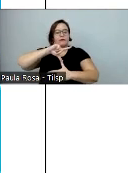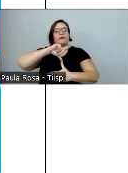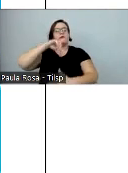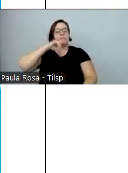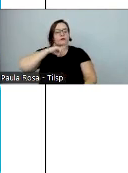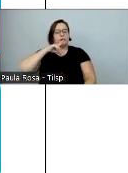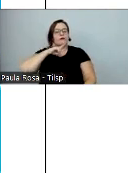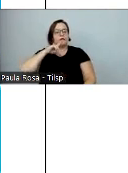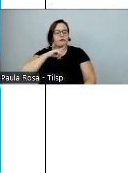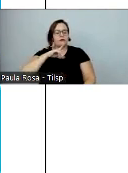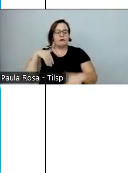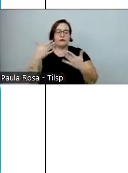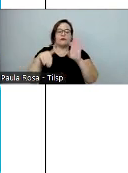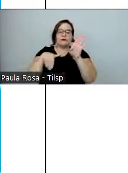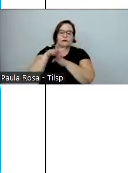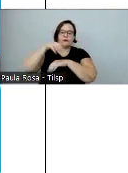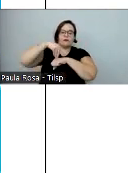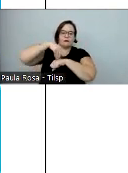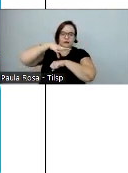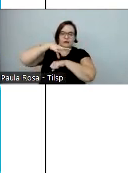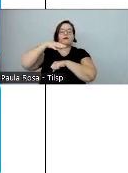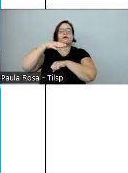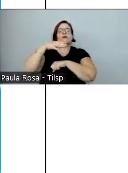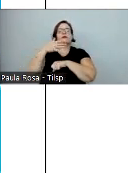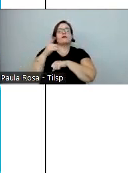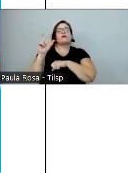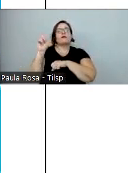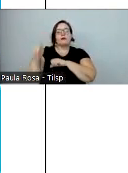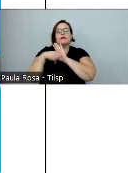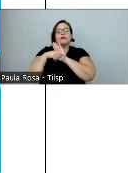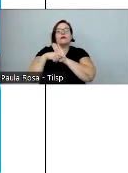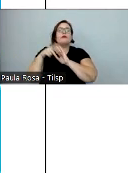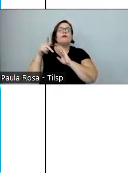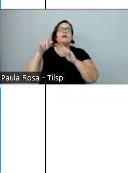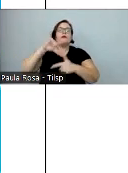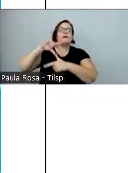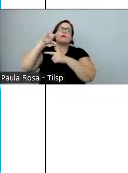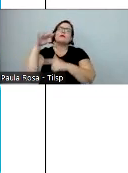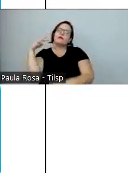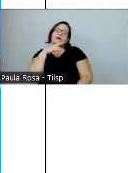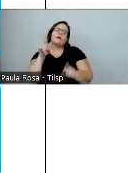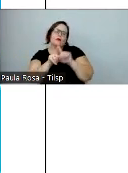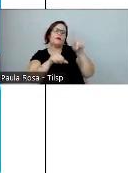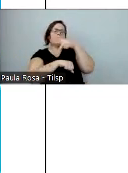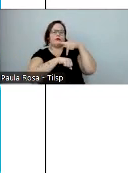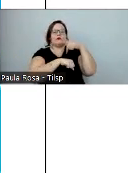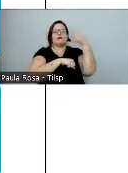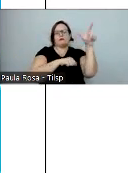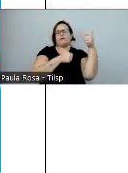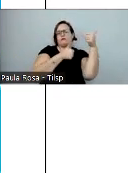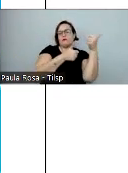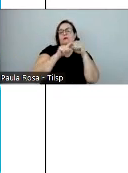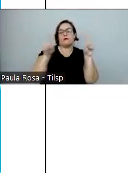recomendação que esse termo entrasse muito vindo da América Latina né Óbvio de outros países também mas é uma perspectiva